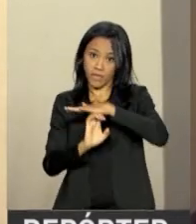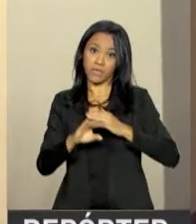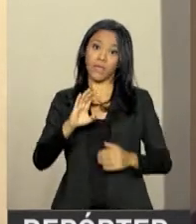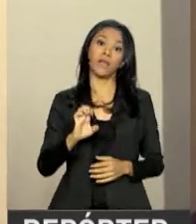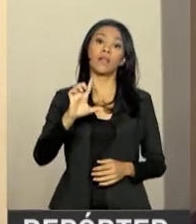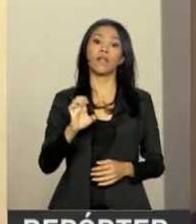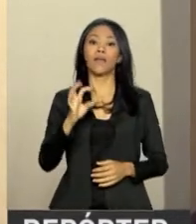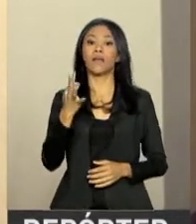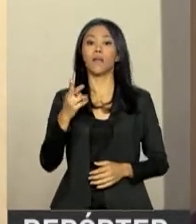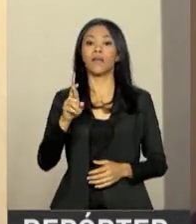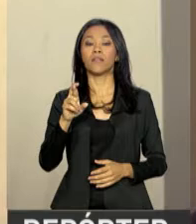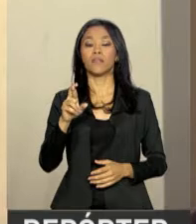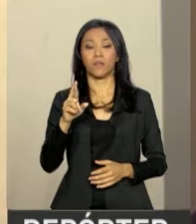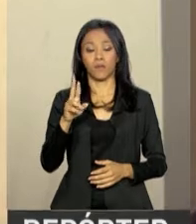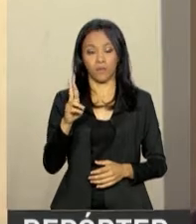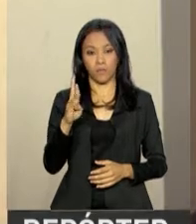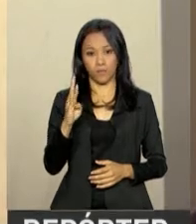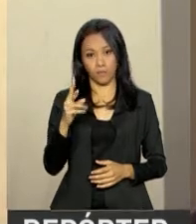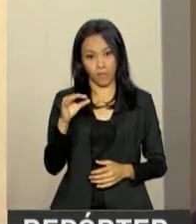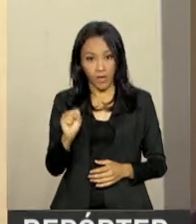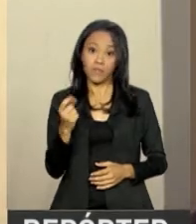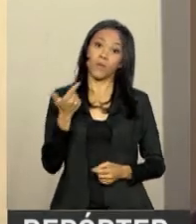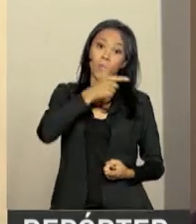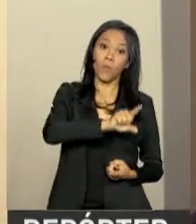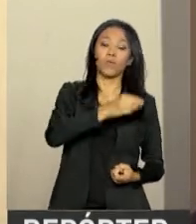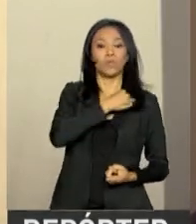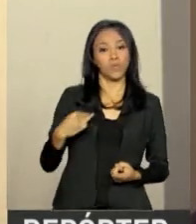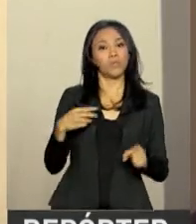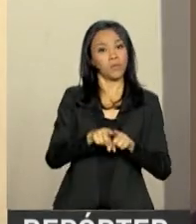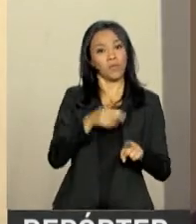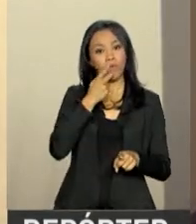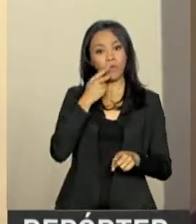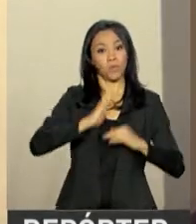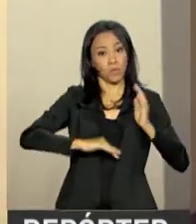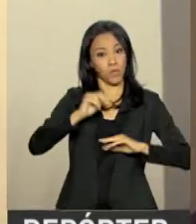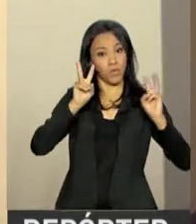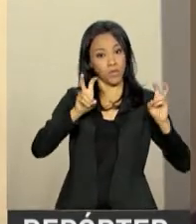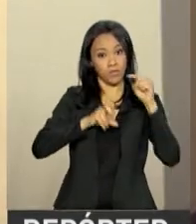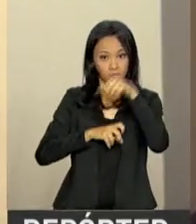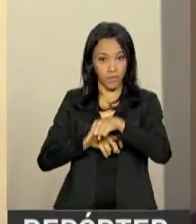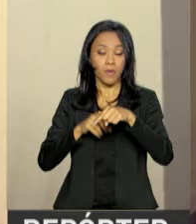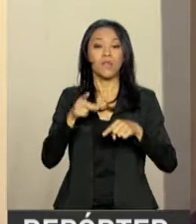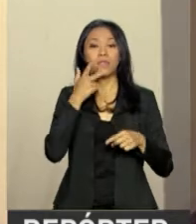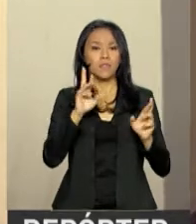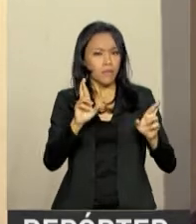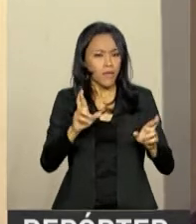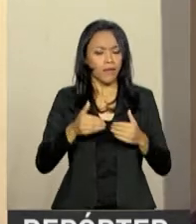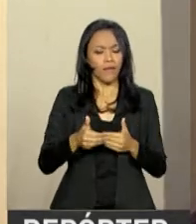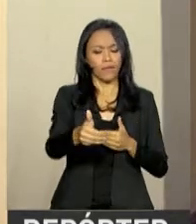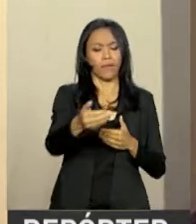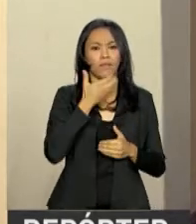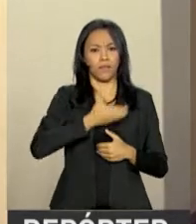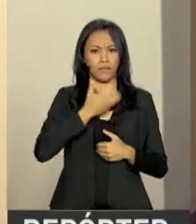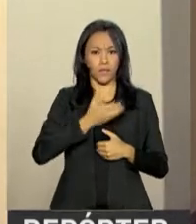desenvolvimento e gestão de oliveira também falou sobre a eletrobrás ele disse que a expectativa é que até dezembro seja